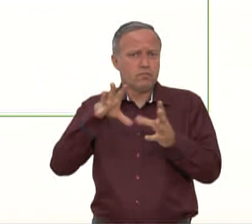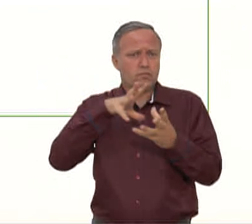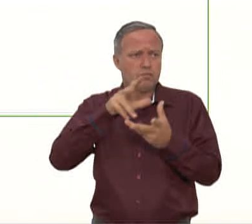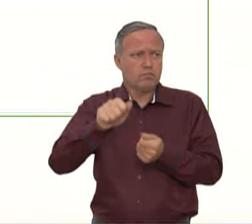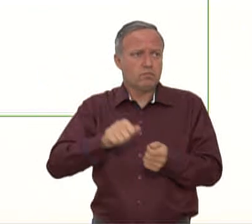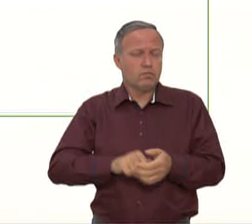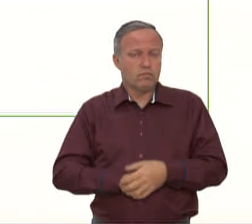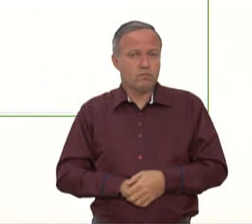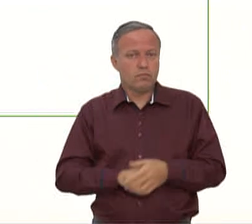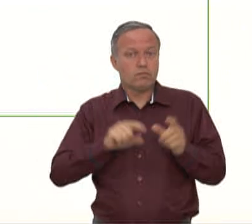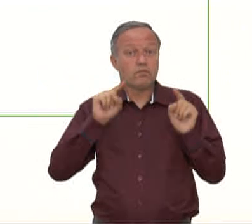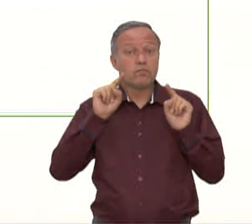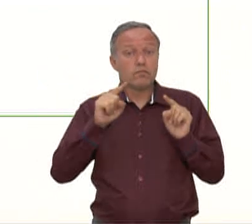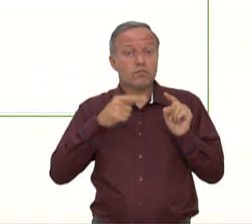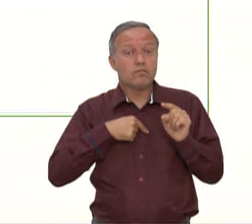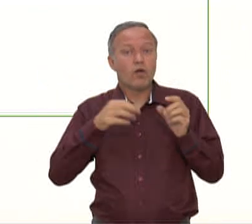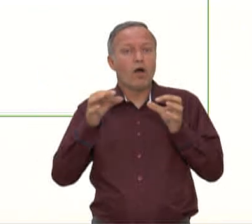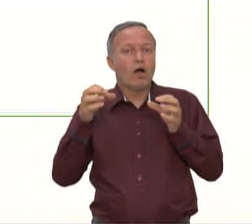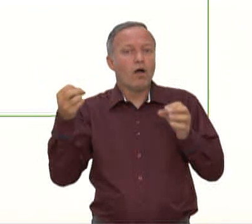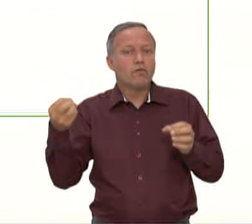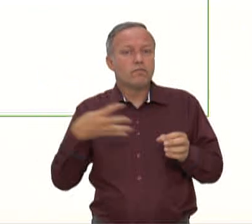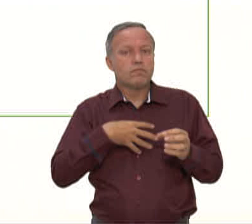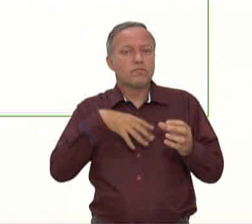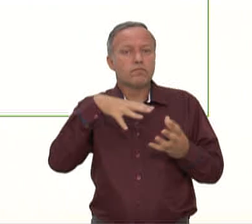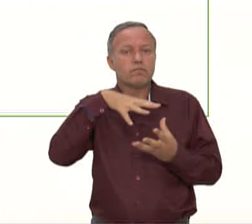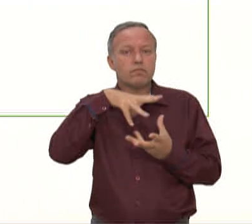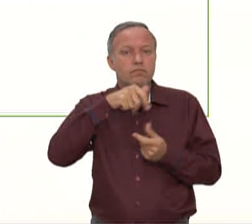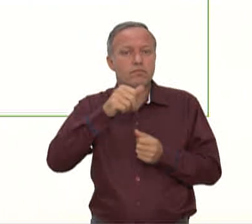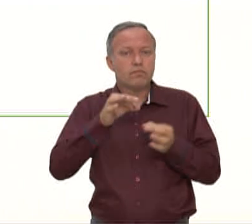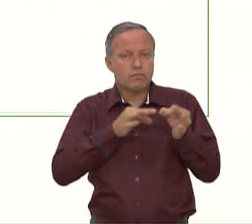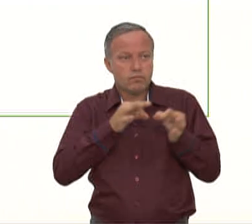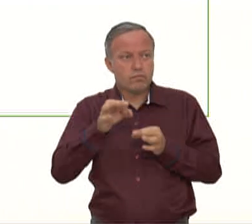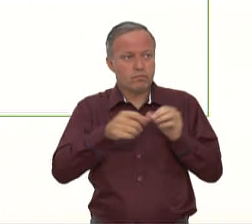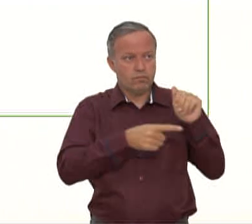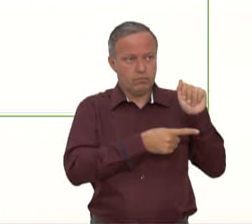Desta forma, podemos dizer que a nova ordem mundial é: